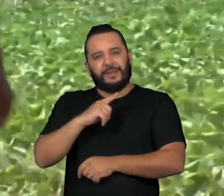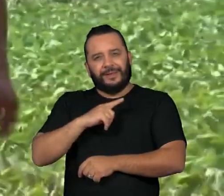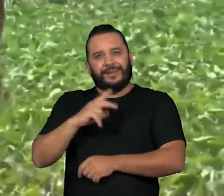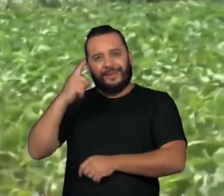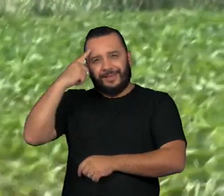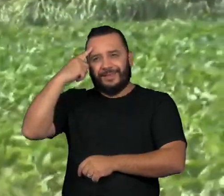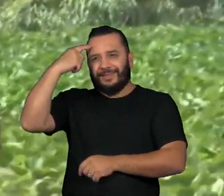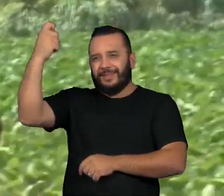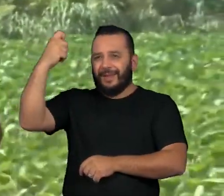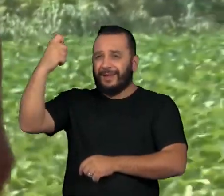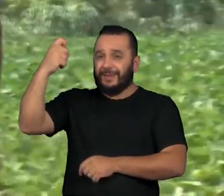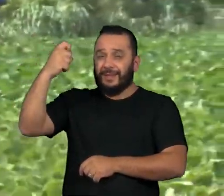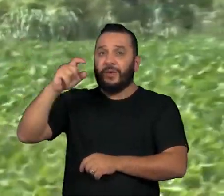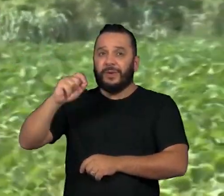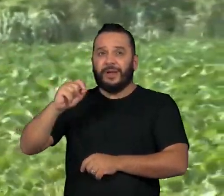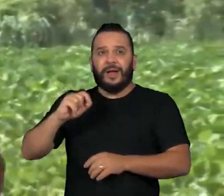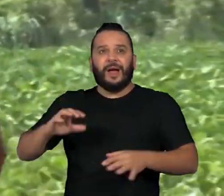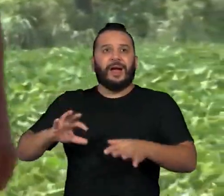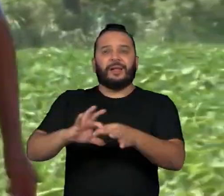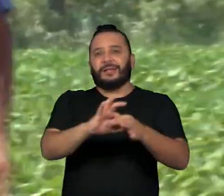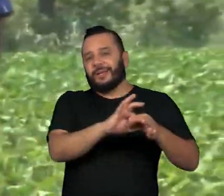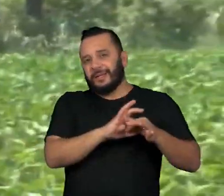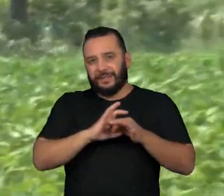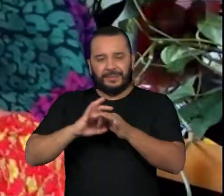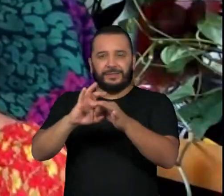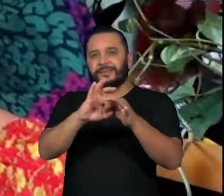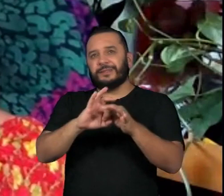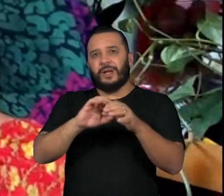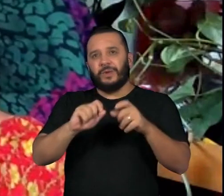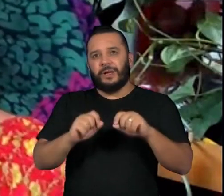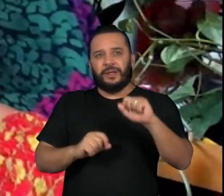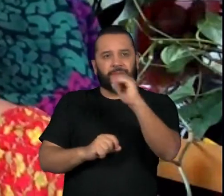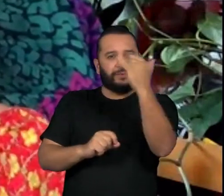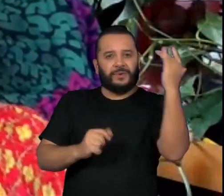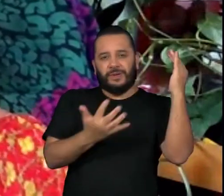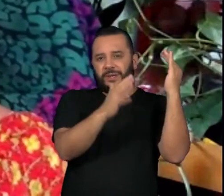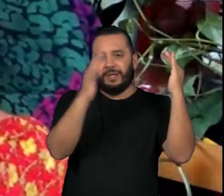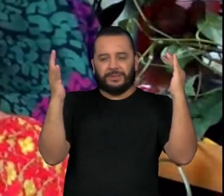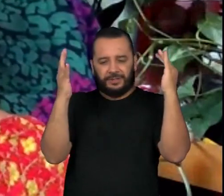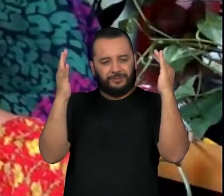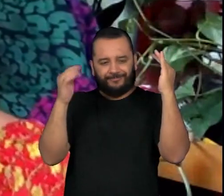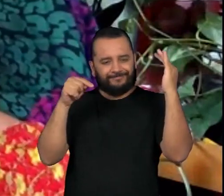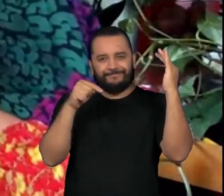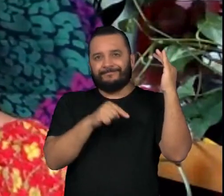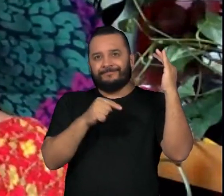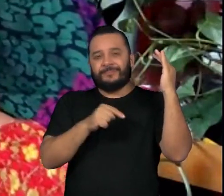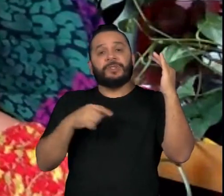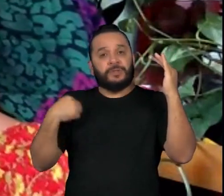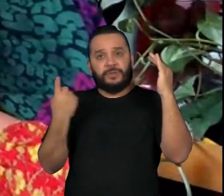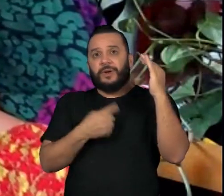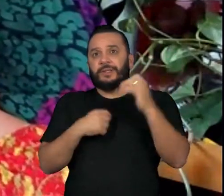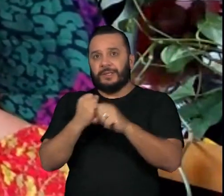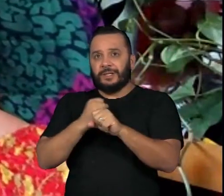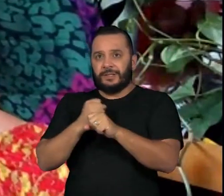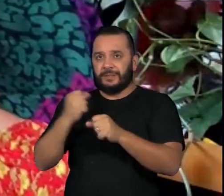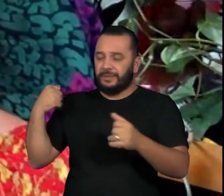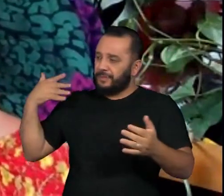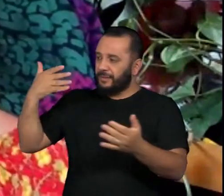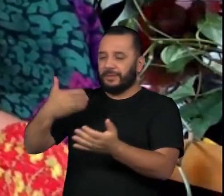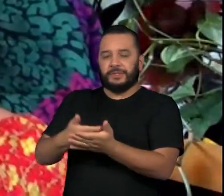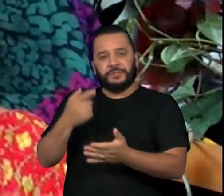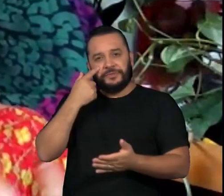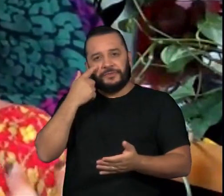força, que é a nossa aliança pelas florestas em pé, que a gente tem feito, especialmente nesses últimos anos em que a gente viu